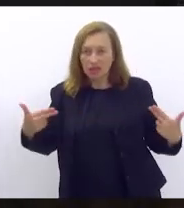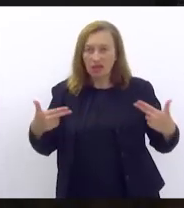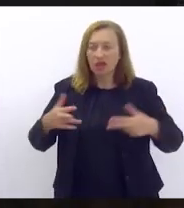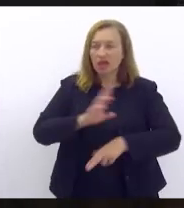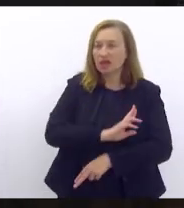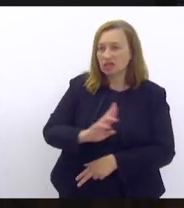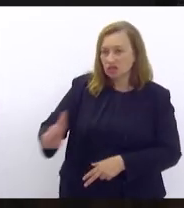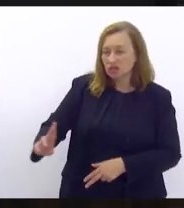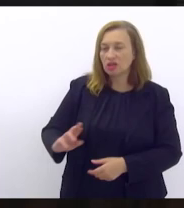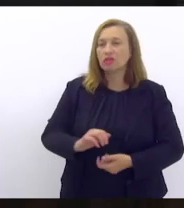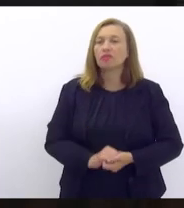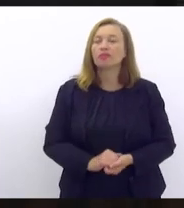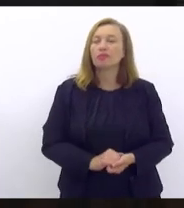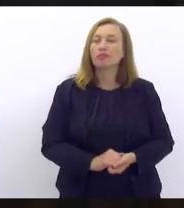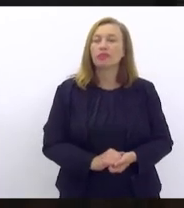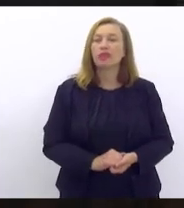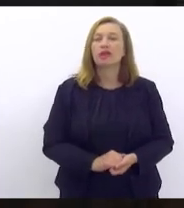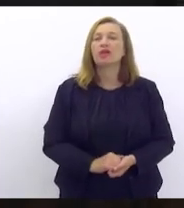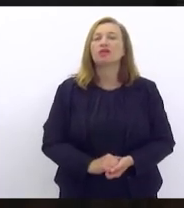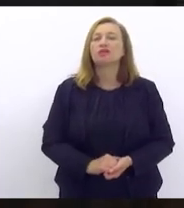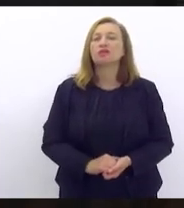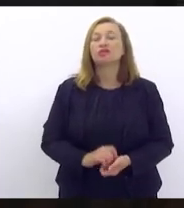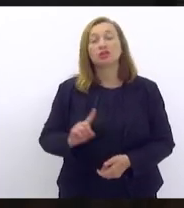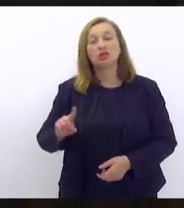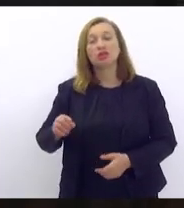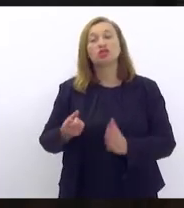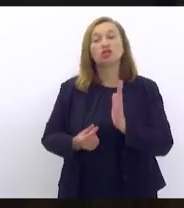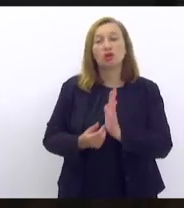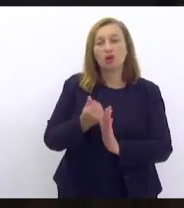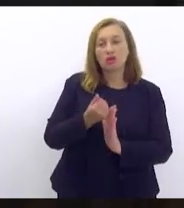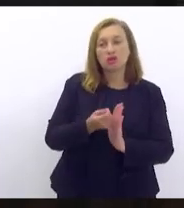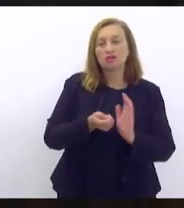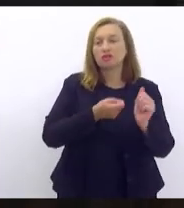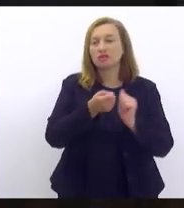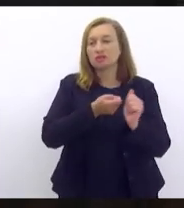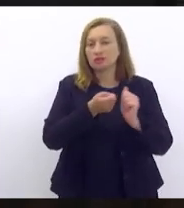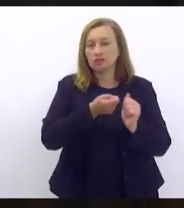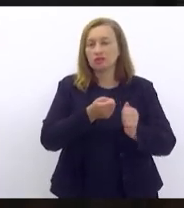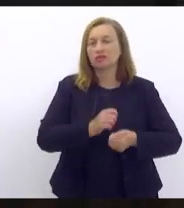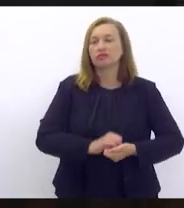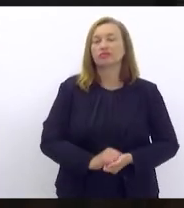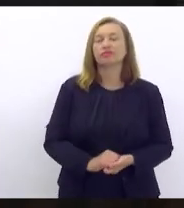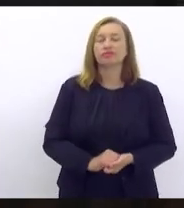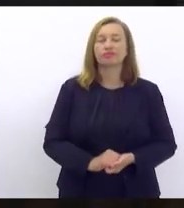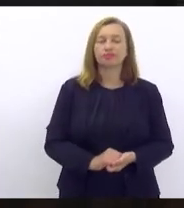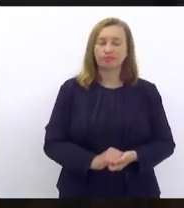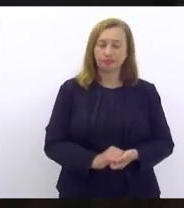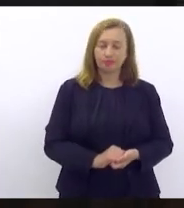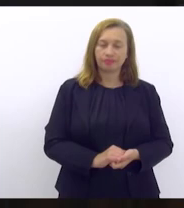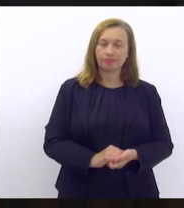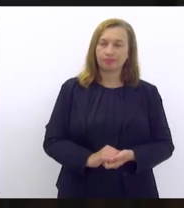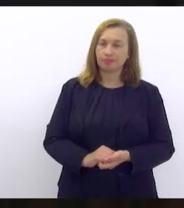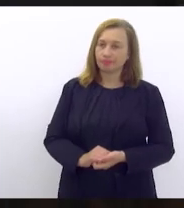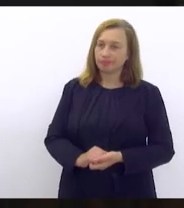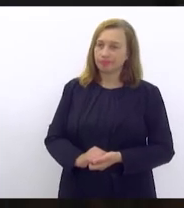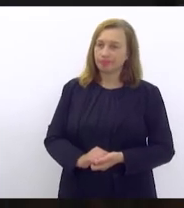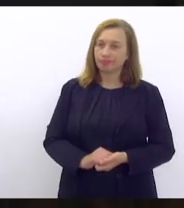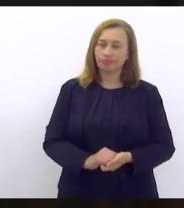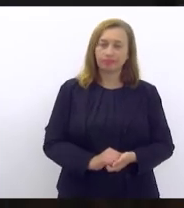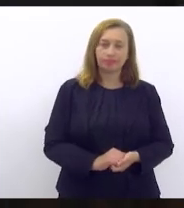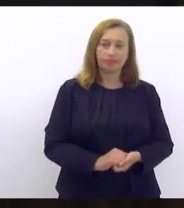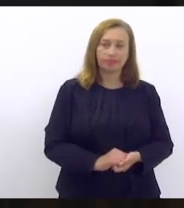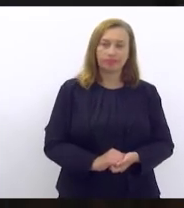Procedência Nacional, e de Orçamento, Finanças, Fiscalização Financeira e